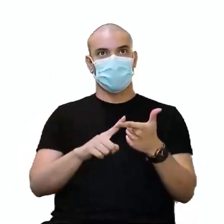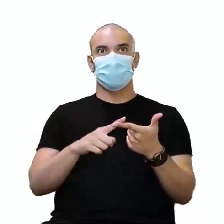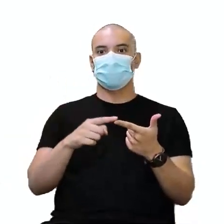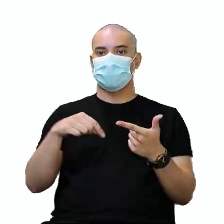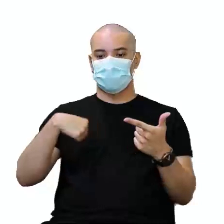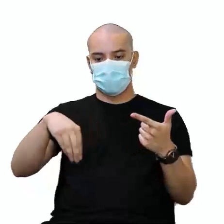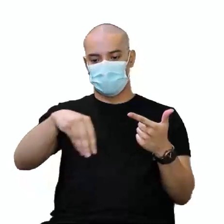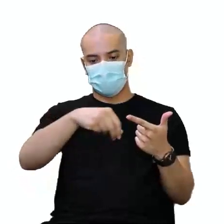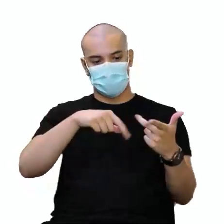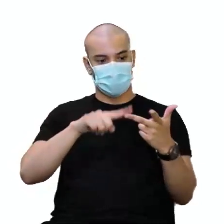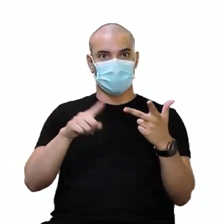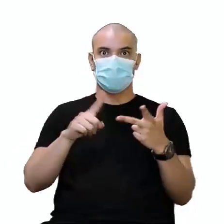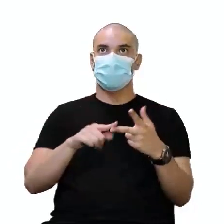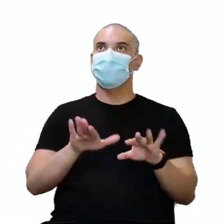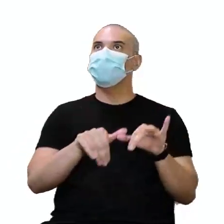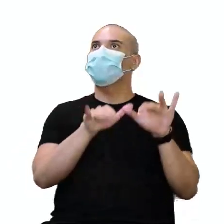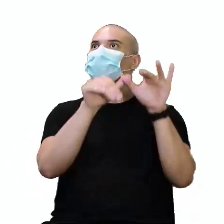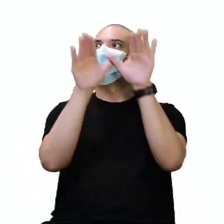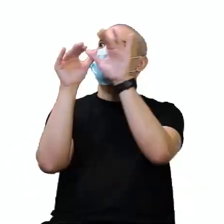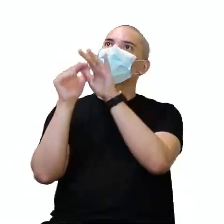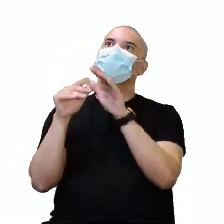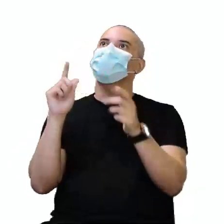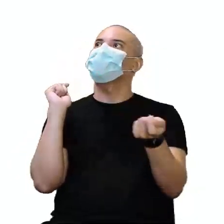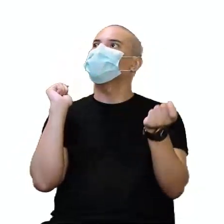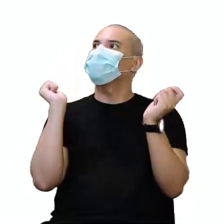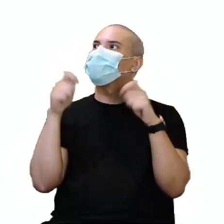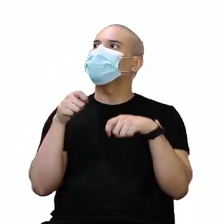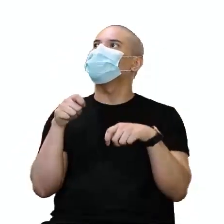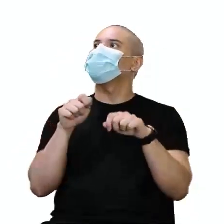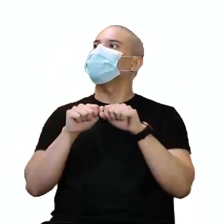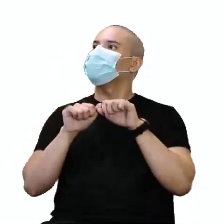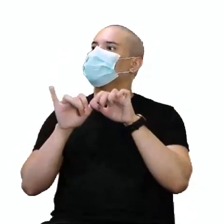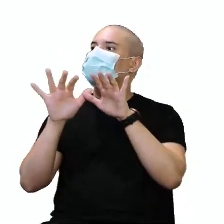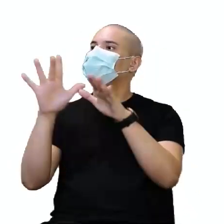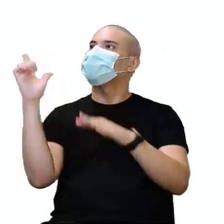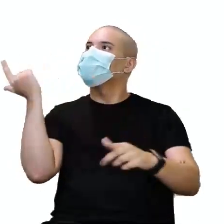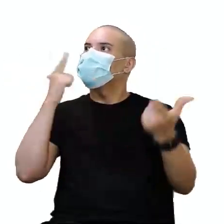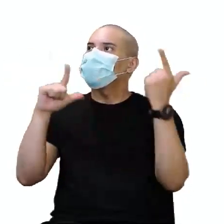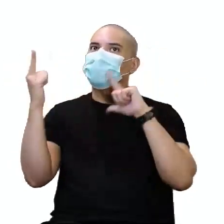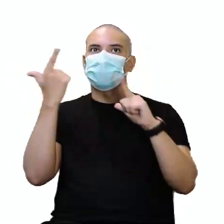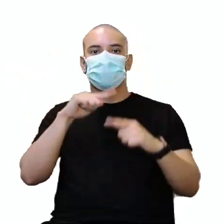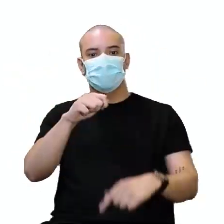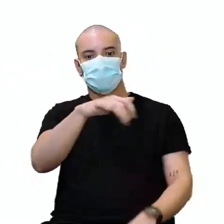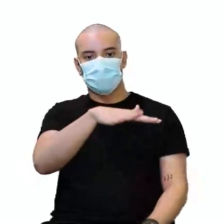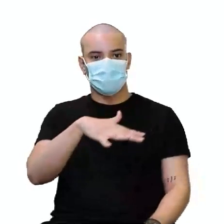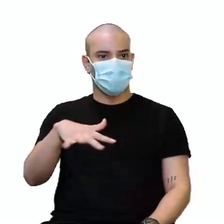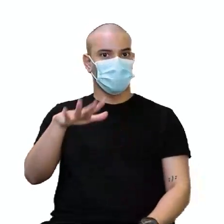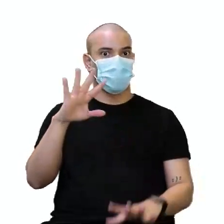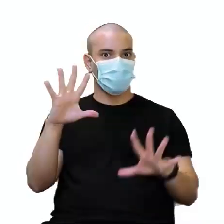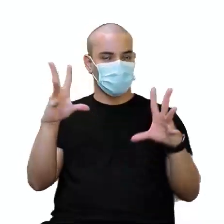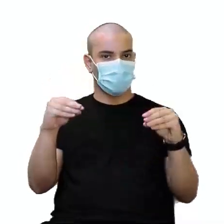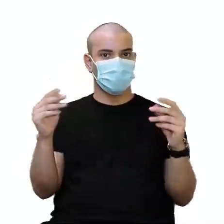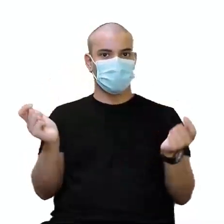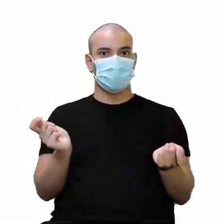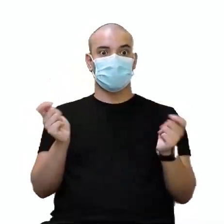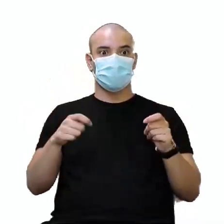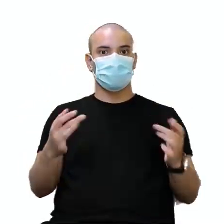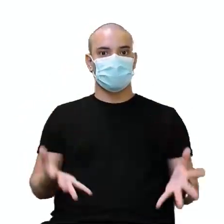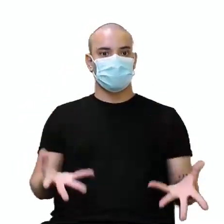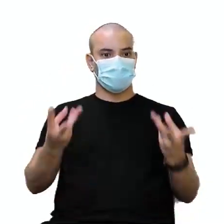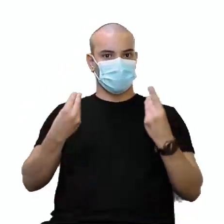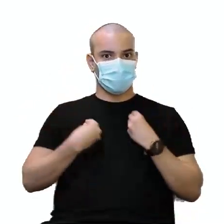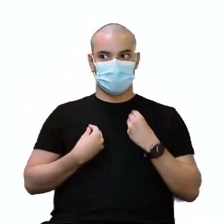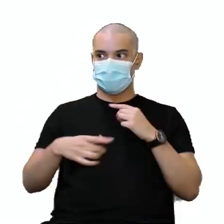aéreo para serem agora ocupados, conquistados e que permita que